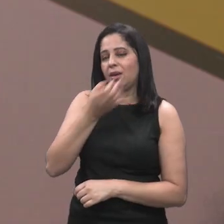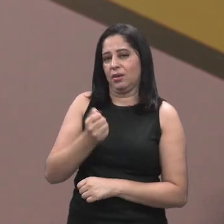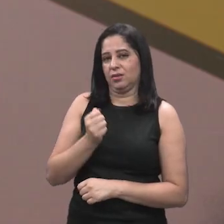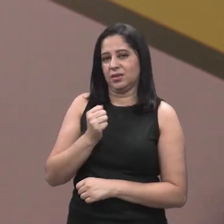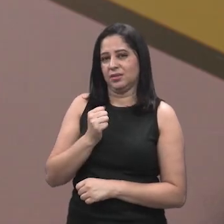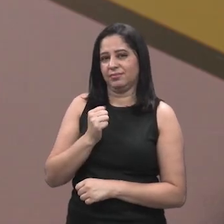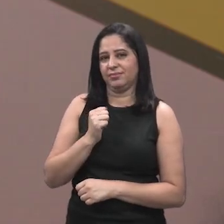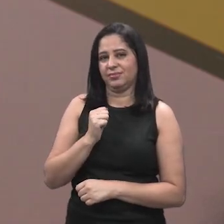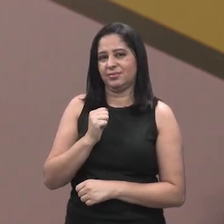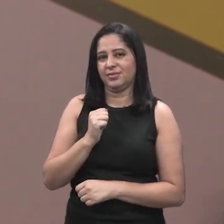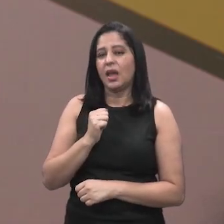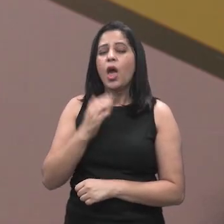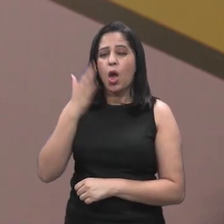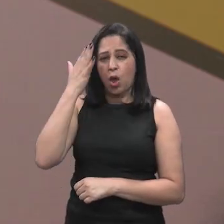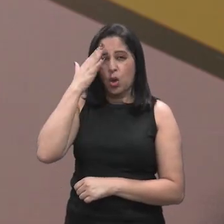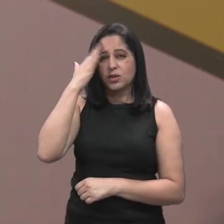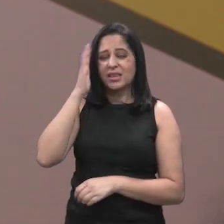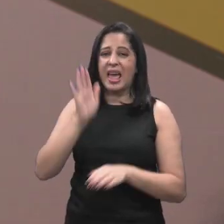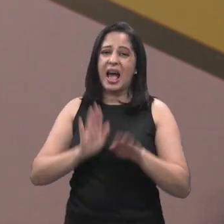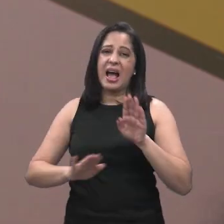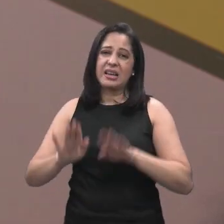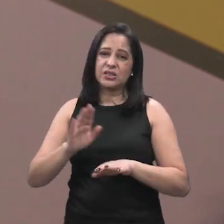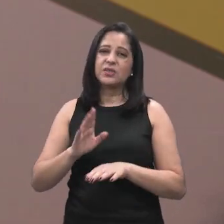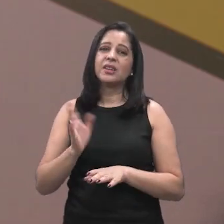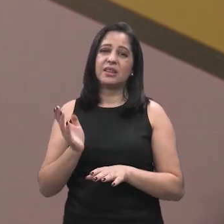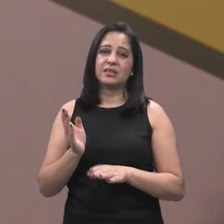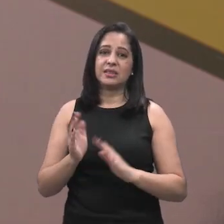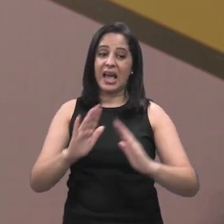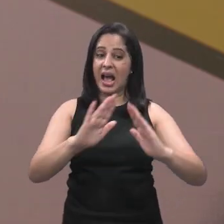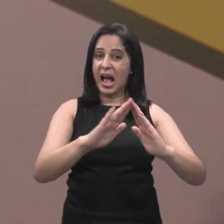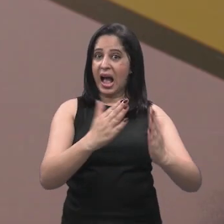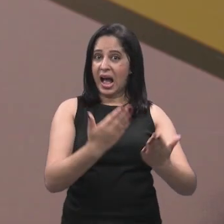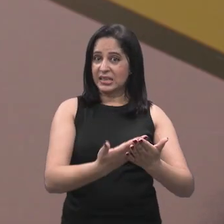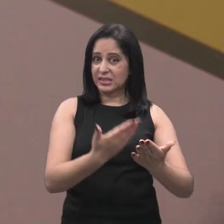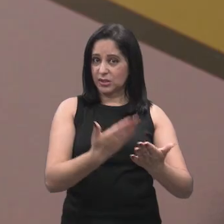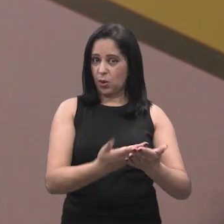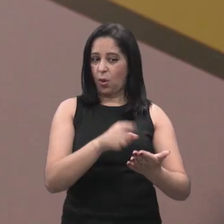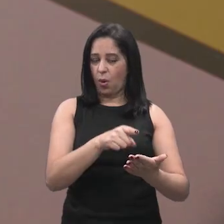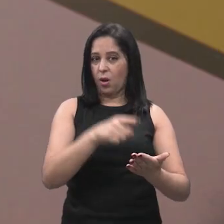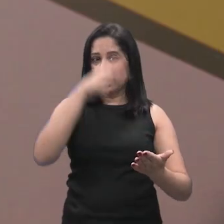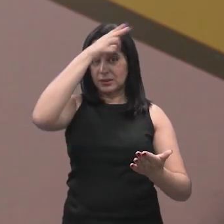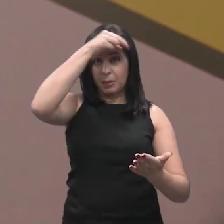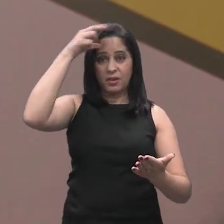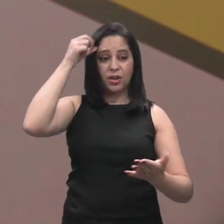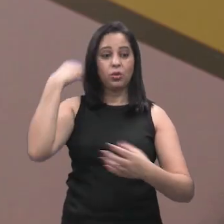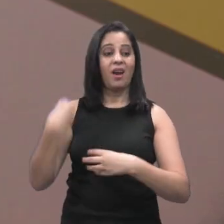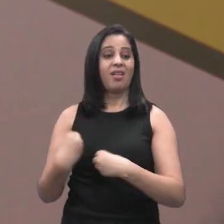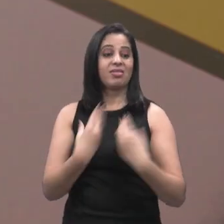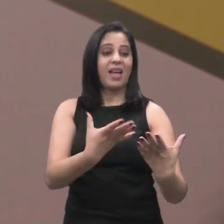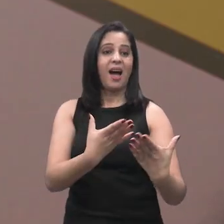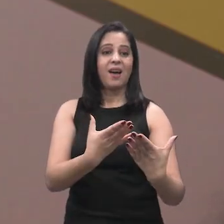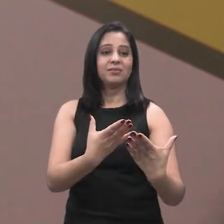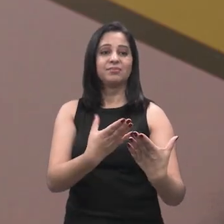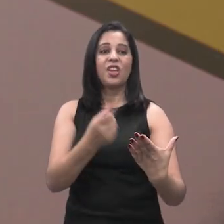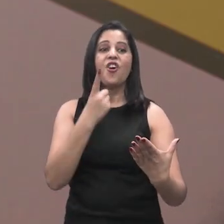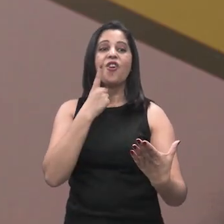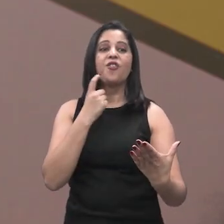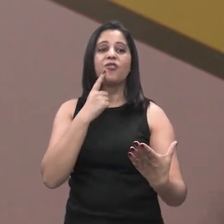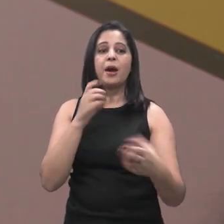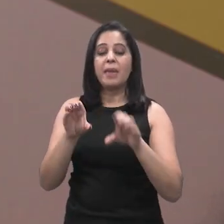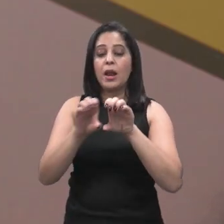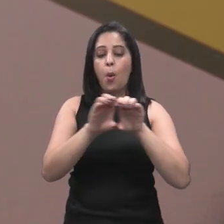desde pequenininho. Por exemplo, uma coisa que eu acho errado, eu sei que às vezes é difícil, é a